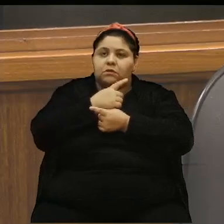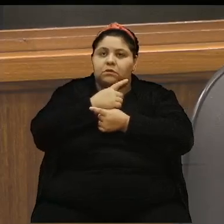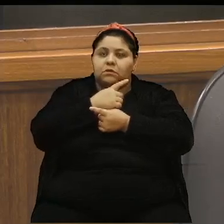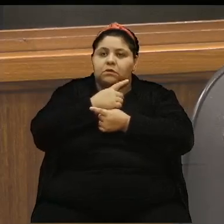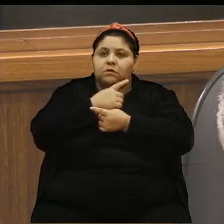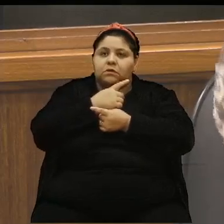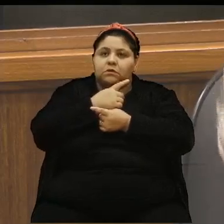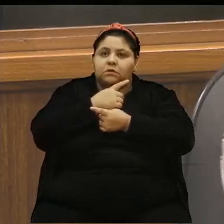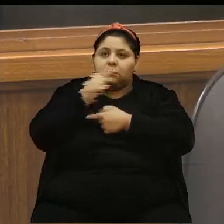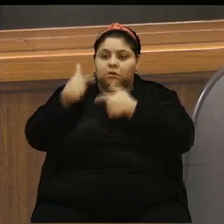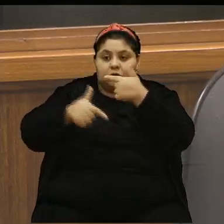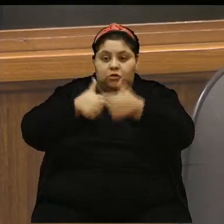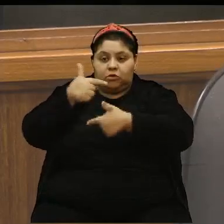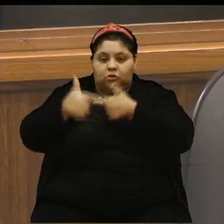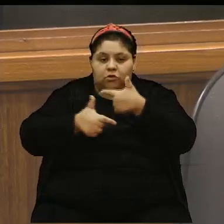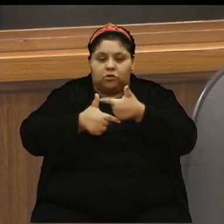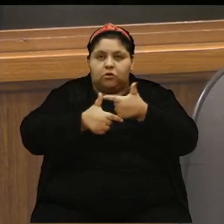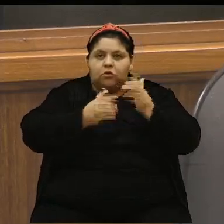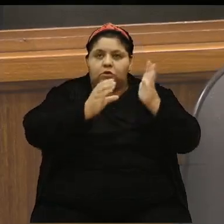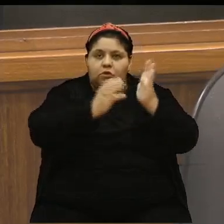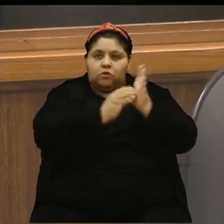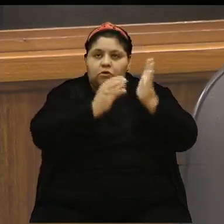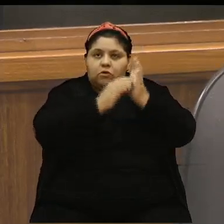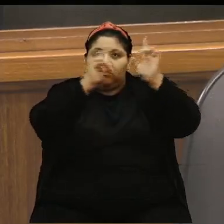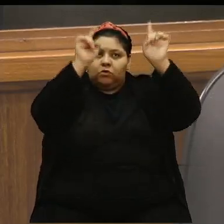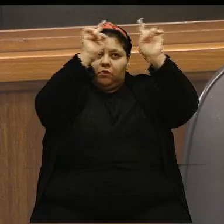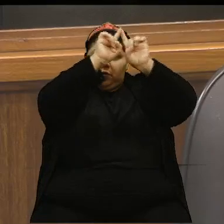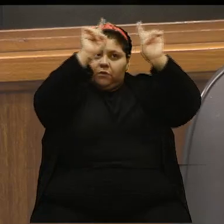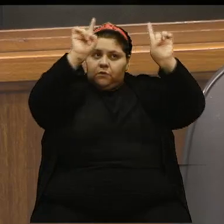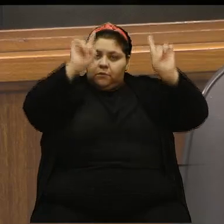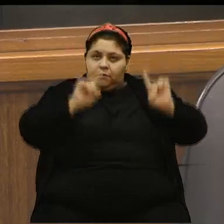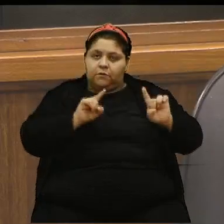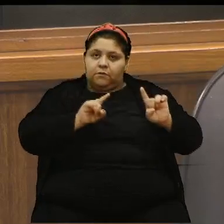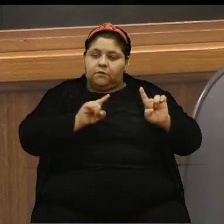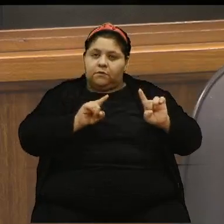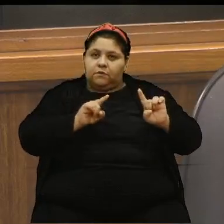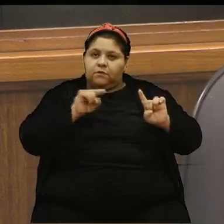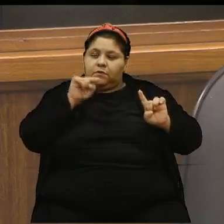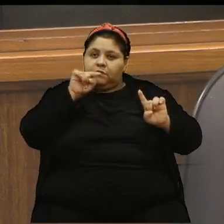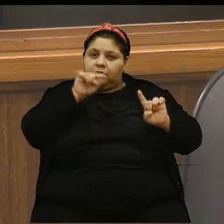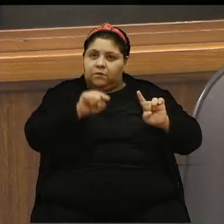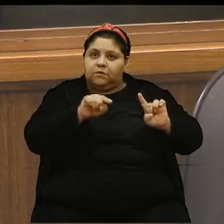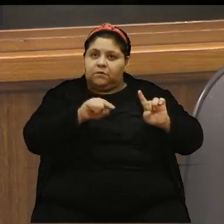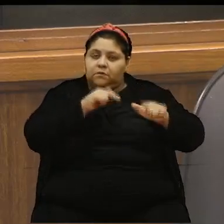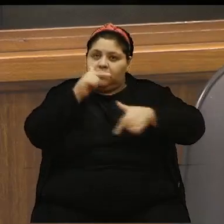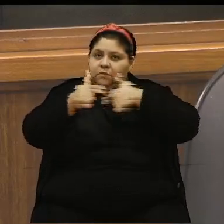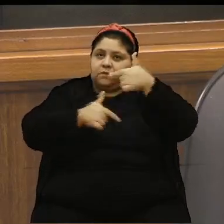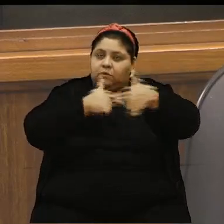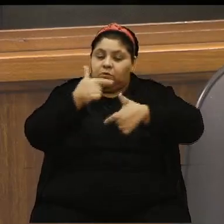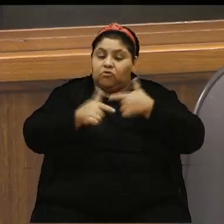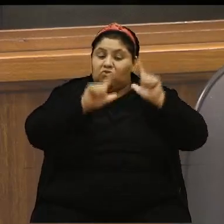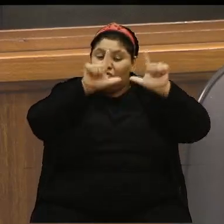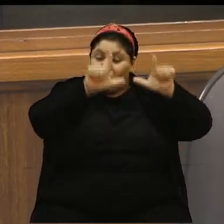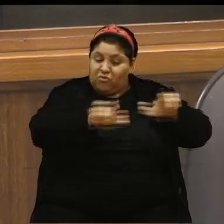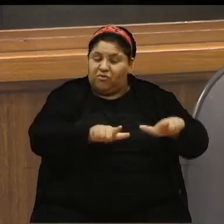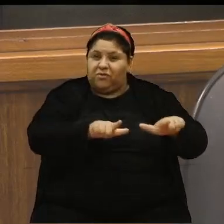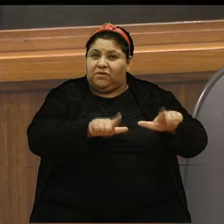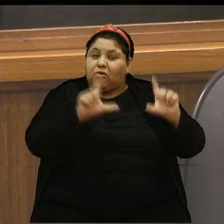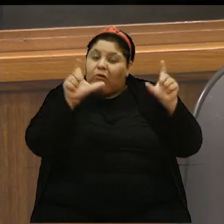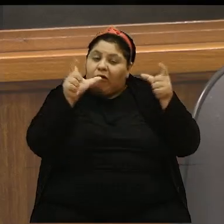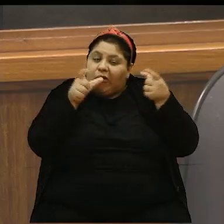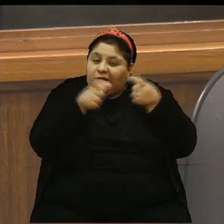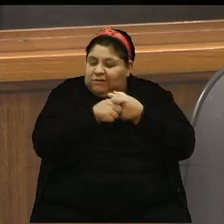está imposta para os servidores e servidoras que estão sendo colocados a trabalhar em um local muito menor e